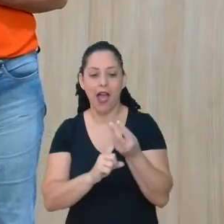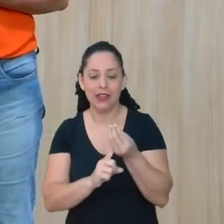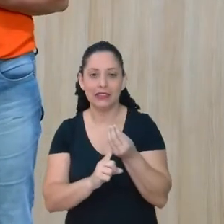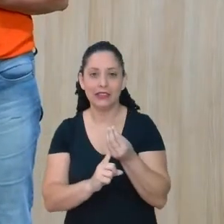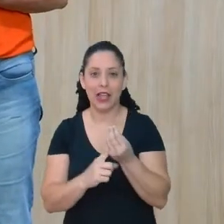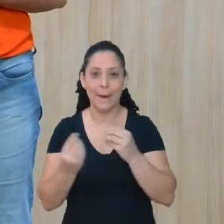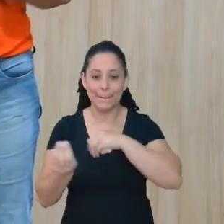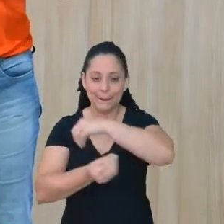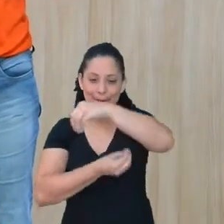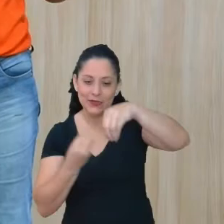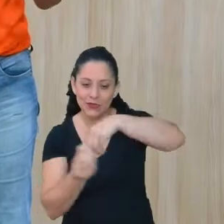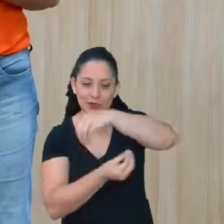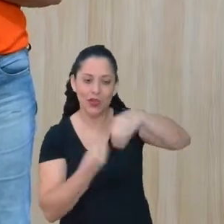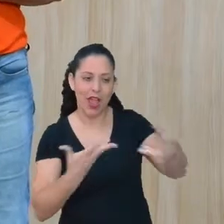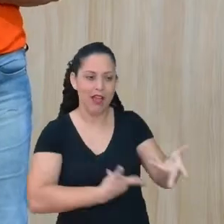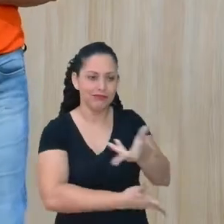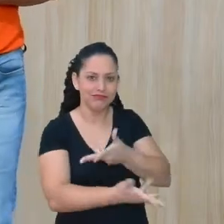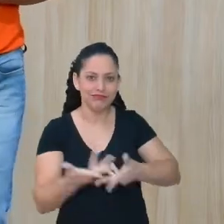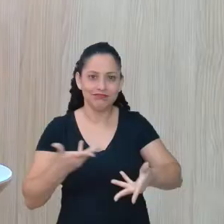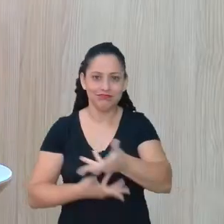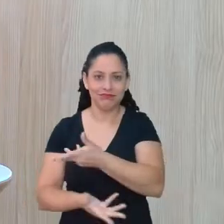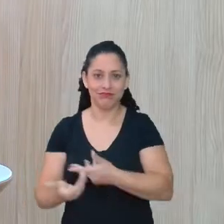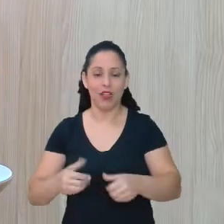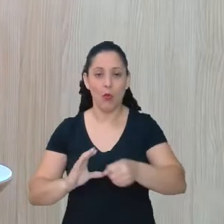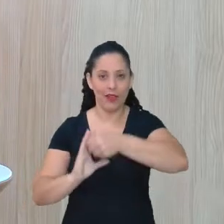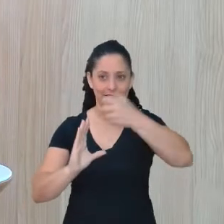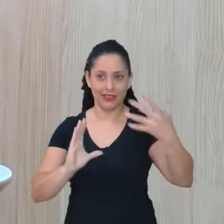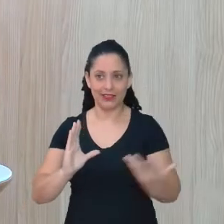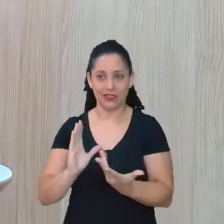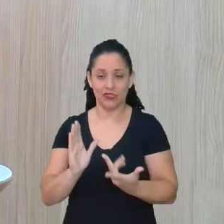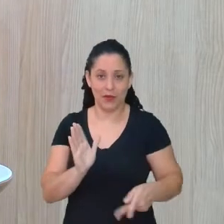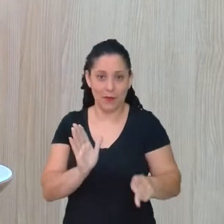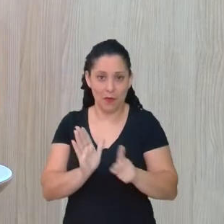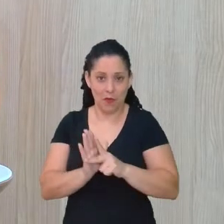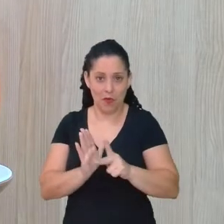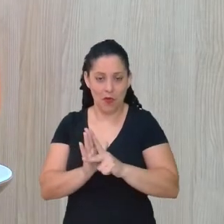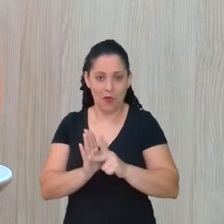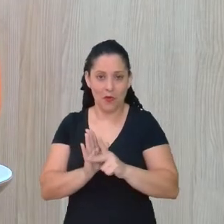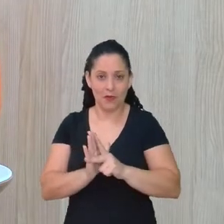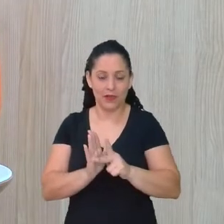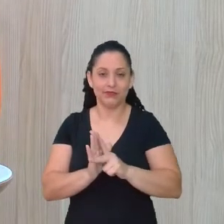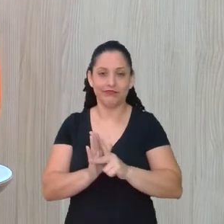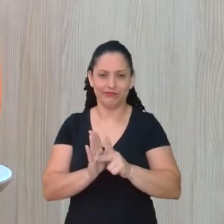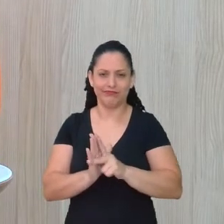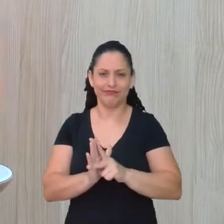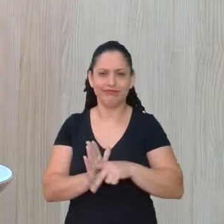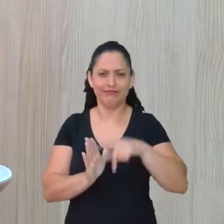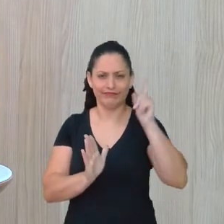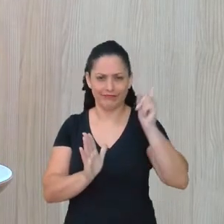misturando, né? Exatamente, é uma característica da nossa pós,